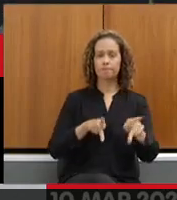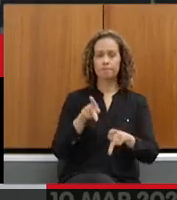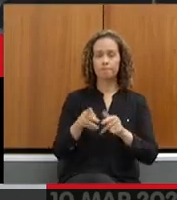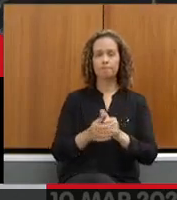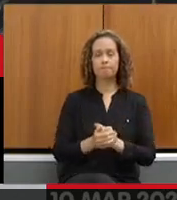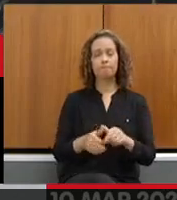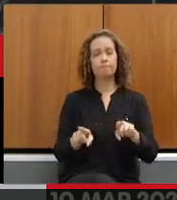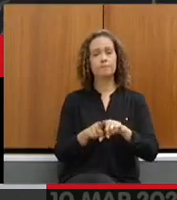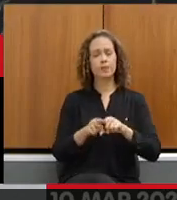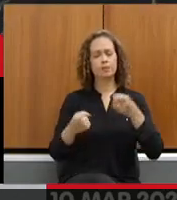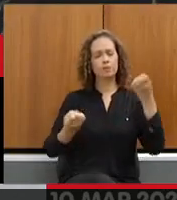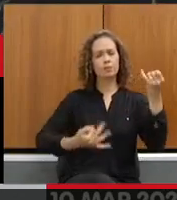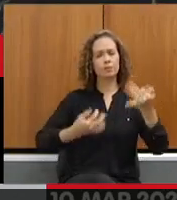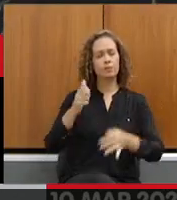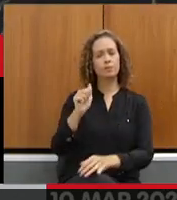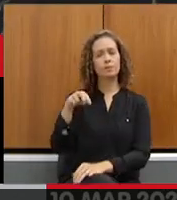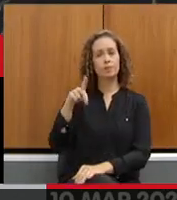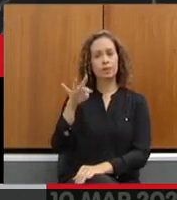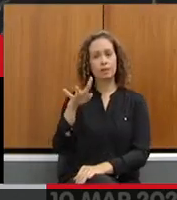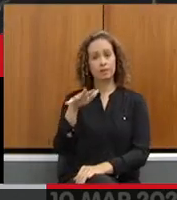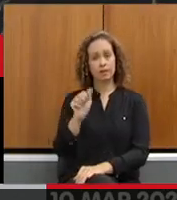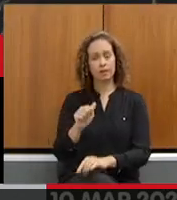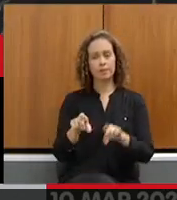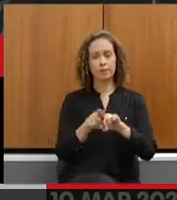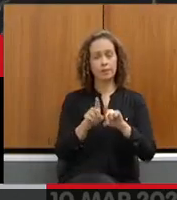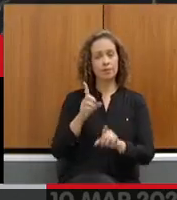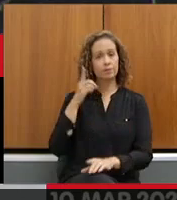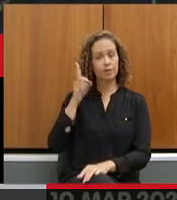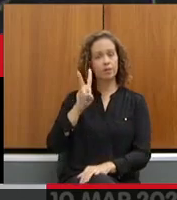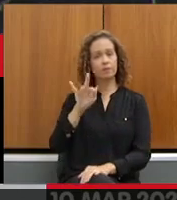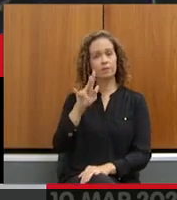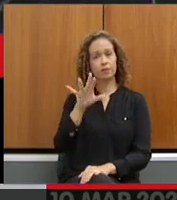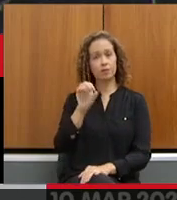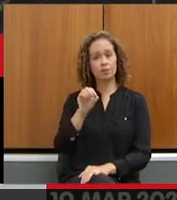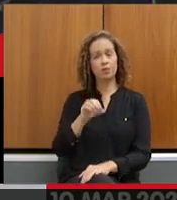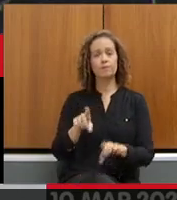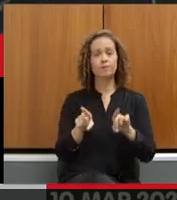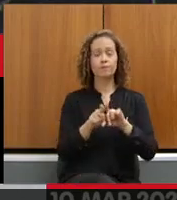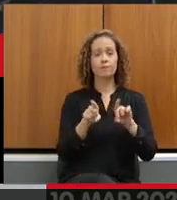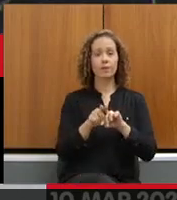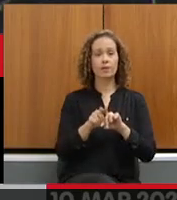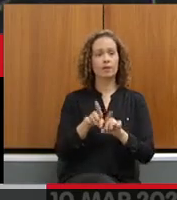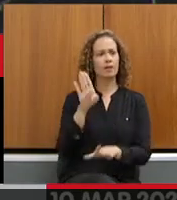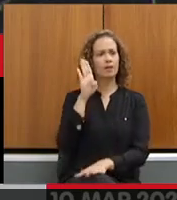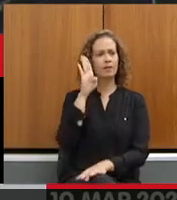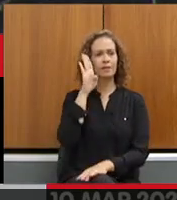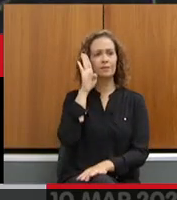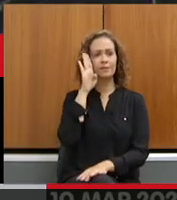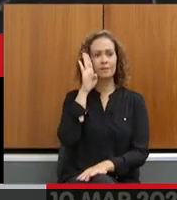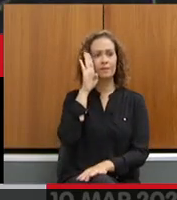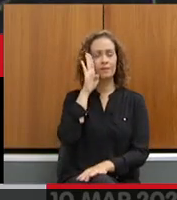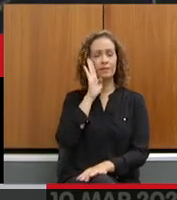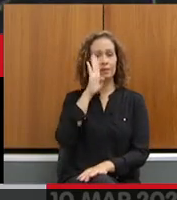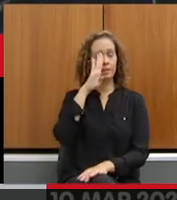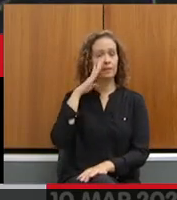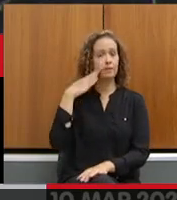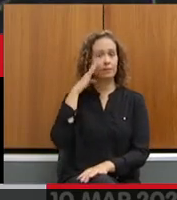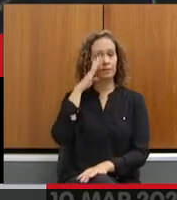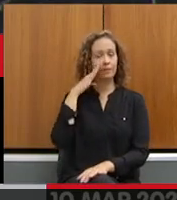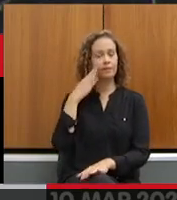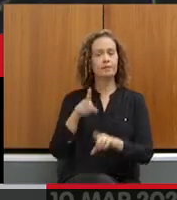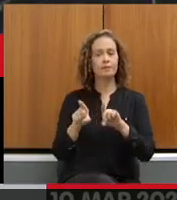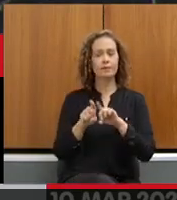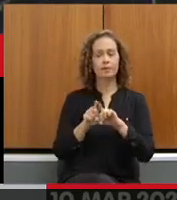discursos a deputada Andreia de Jesus e o deputado Virgílio Guimarães a deputada Beatriz Cerqueira e o deputado Sargento Rodrigues